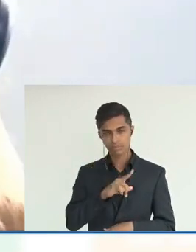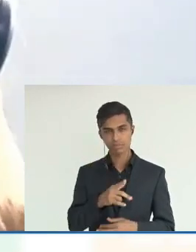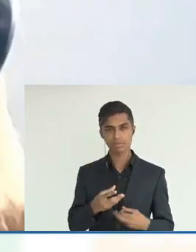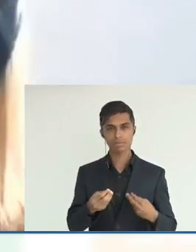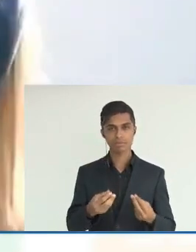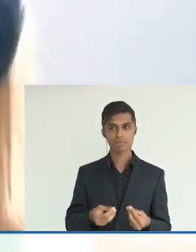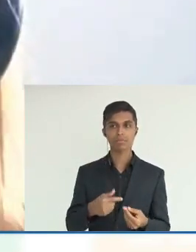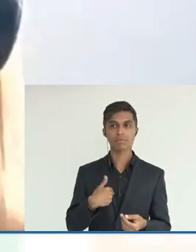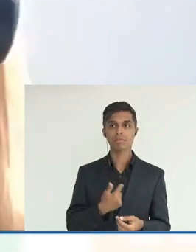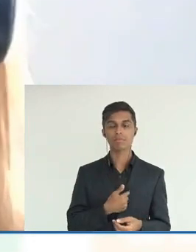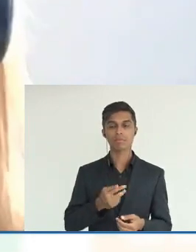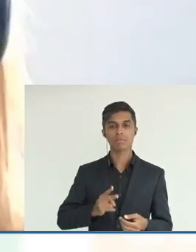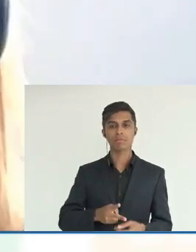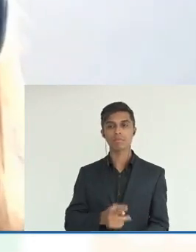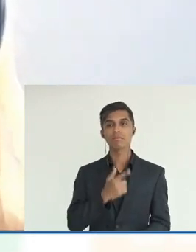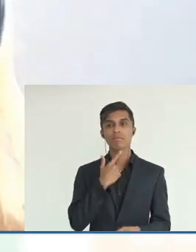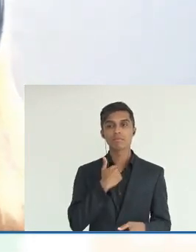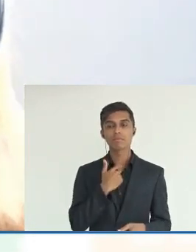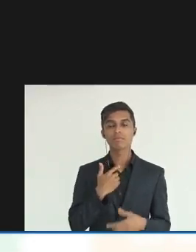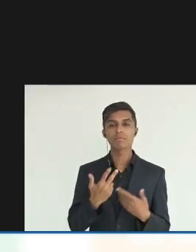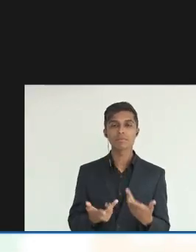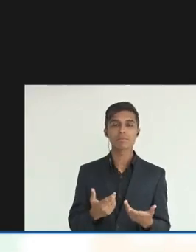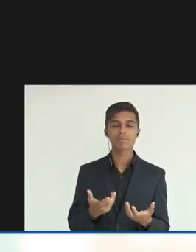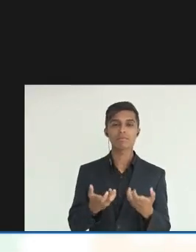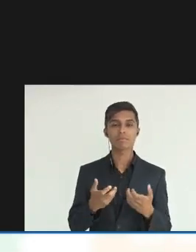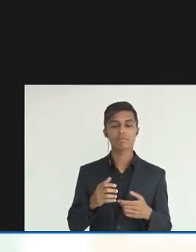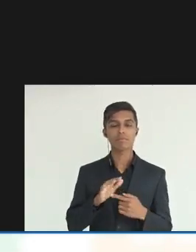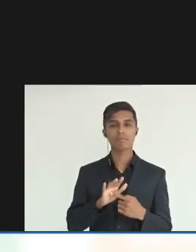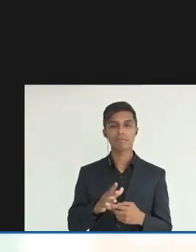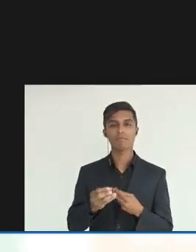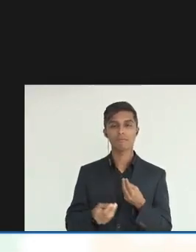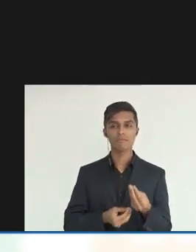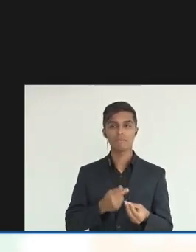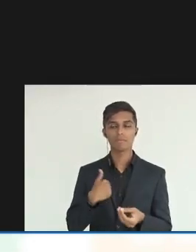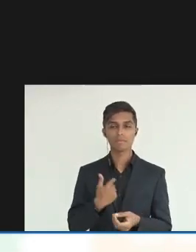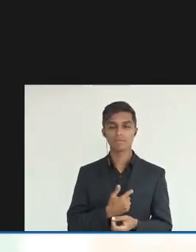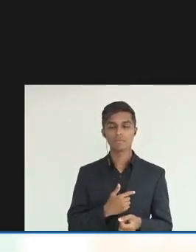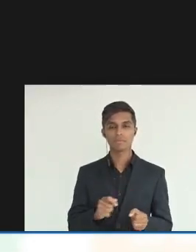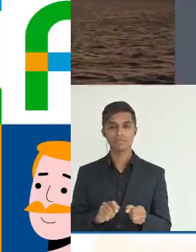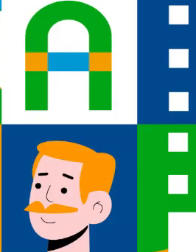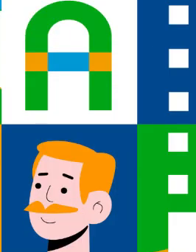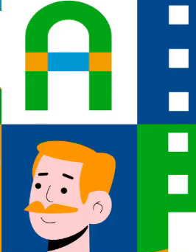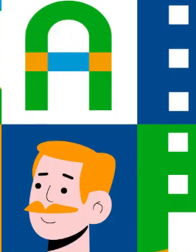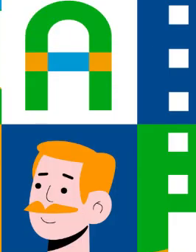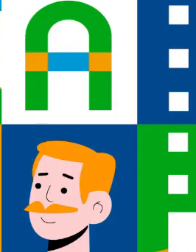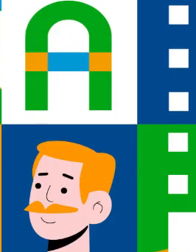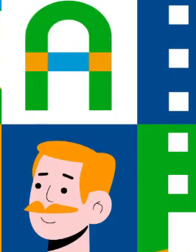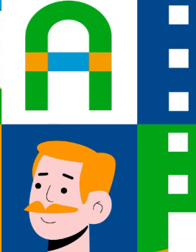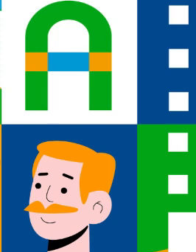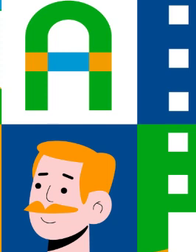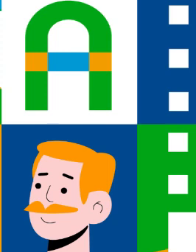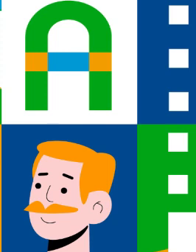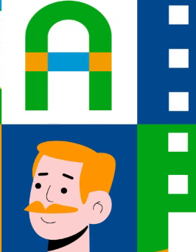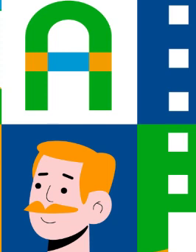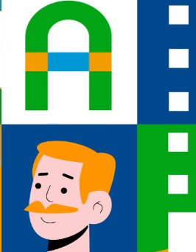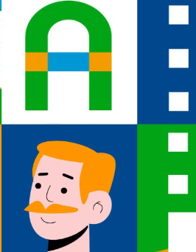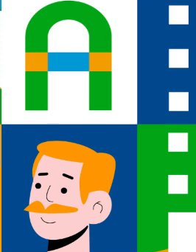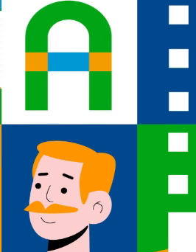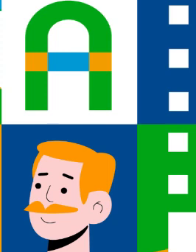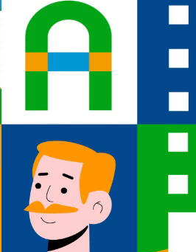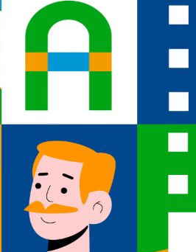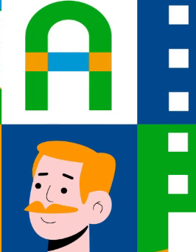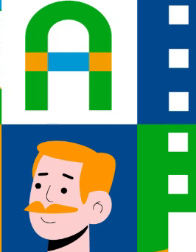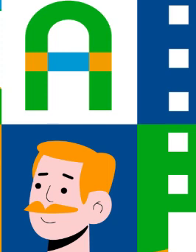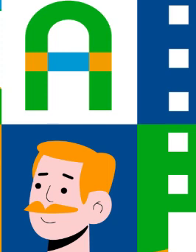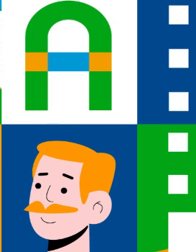quer dar continuidade, e nesse momento a gente tenta mostrar um pouco do que a gente faz com relação à vigilância das